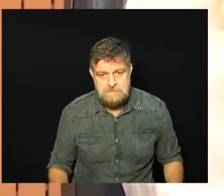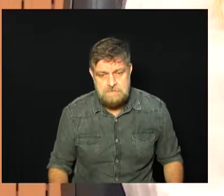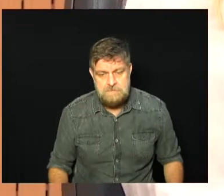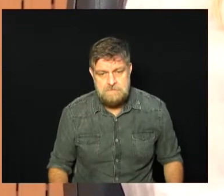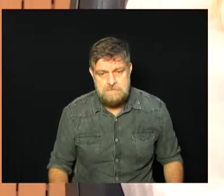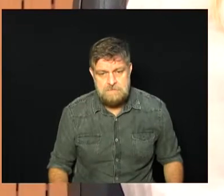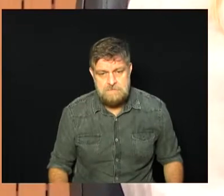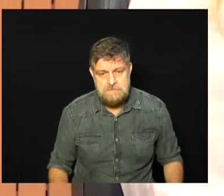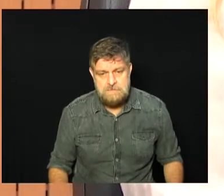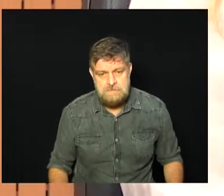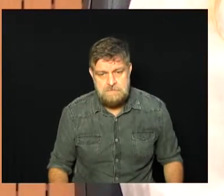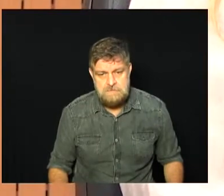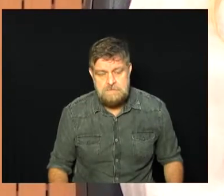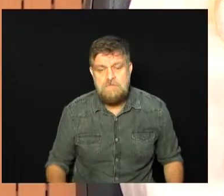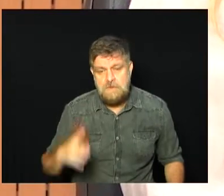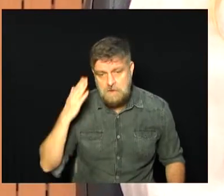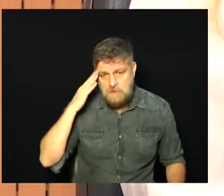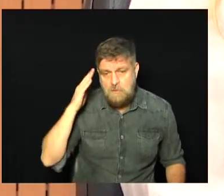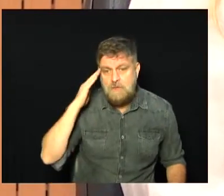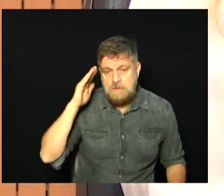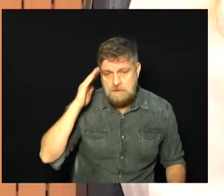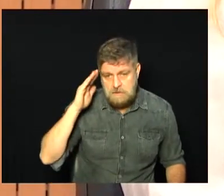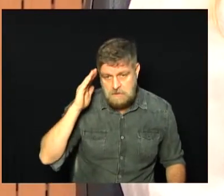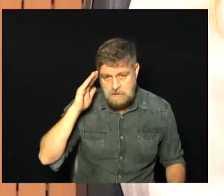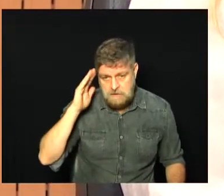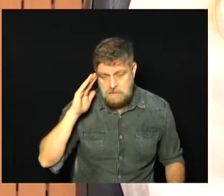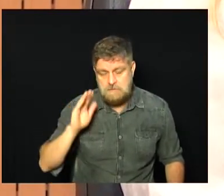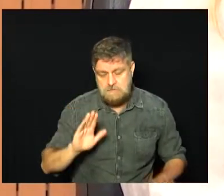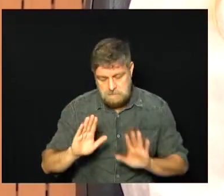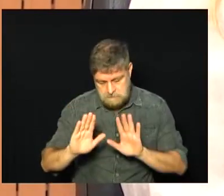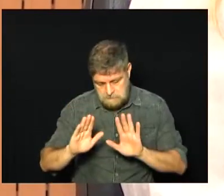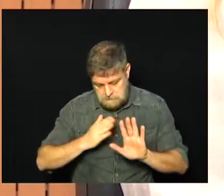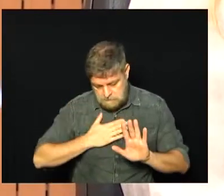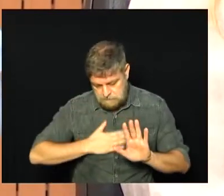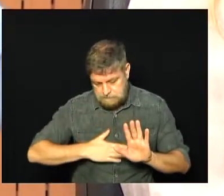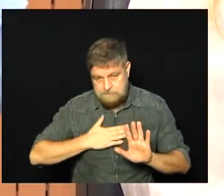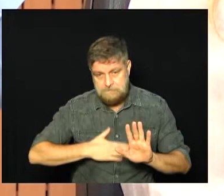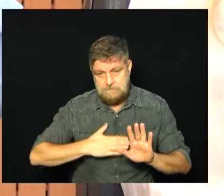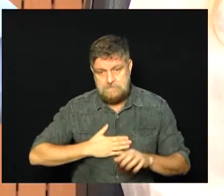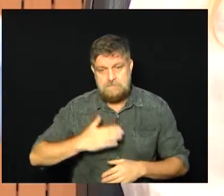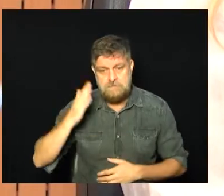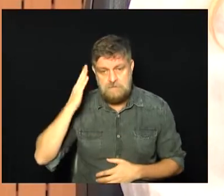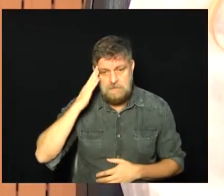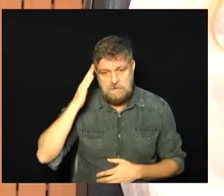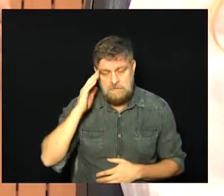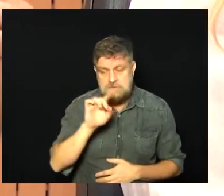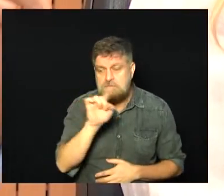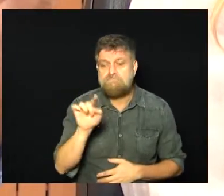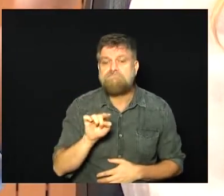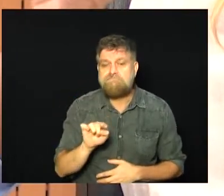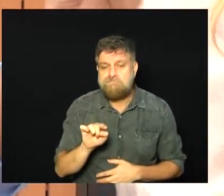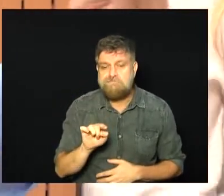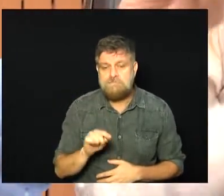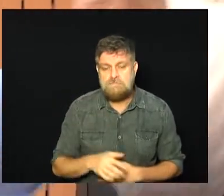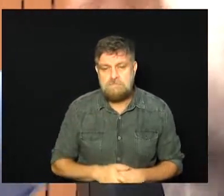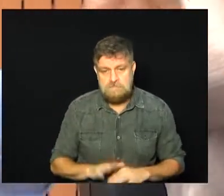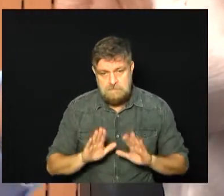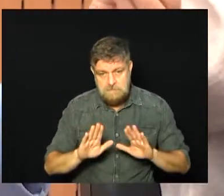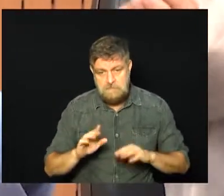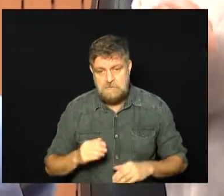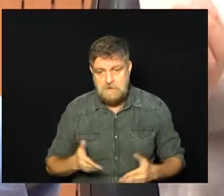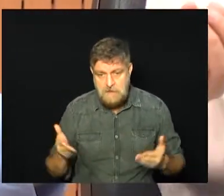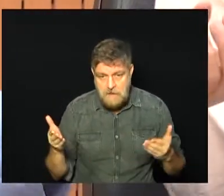Perfeito. Eu entendi, eu compreendo até e sei da revolta e indignação. Mas que a gente possa agora,